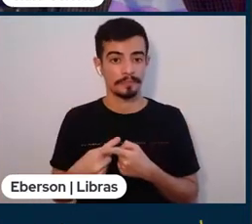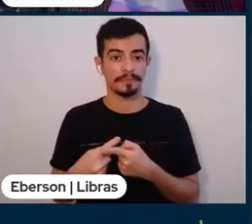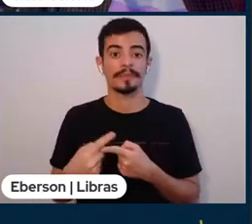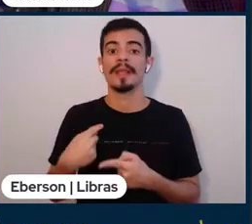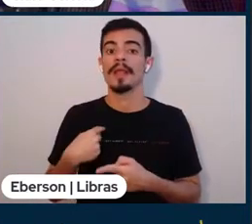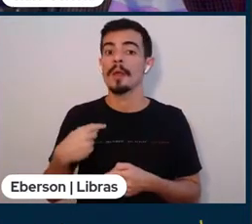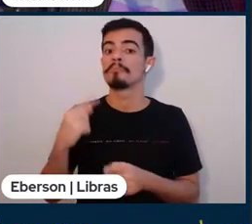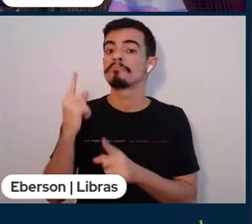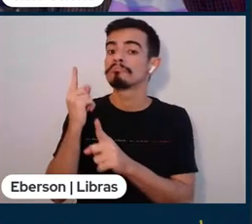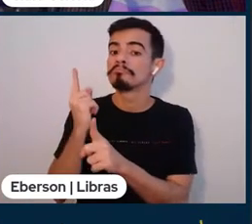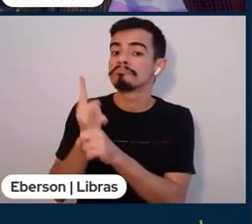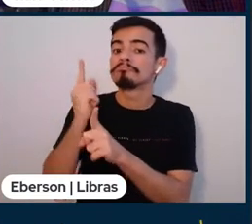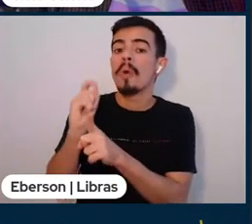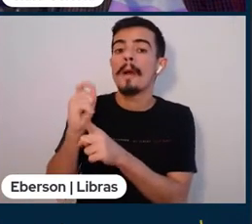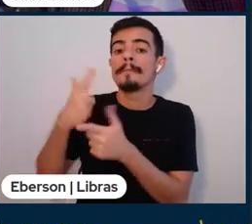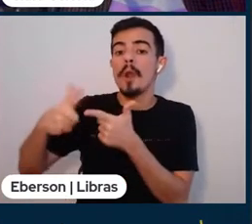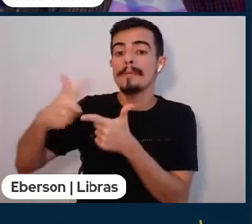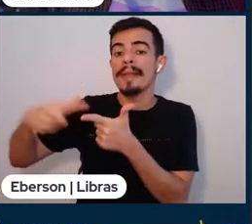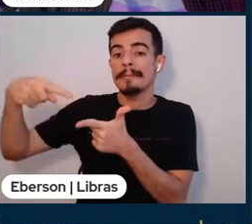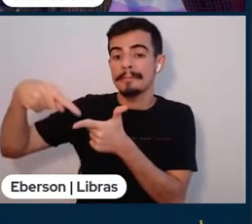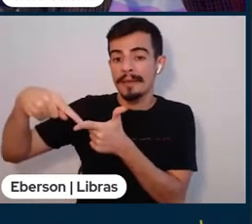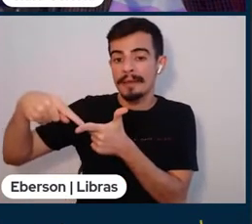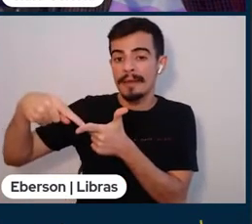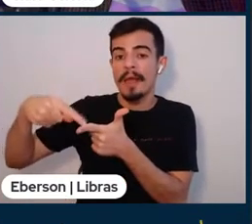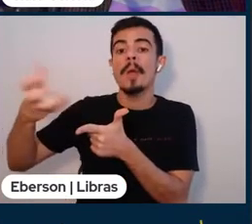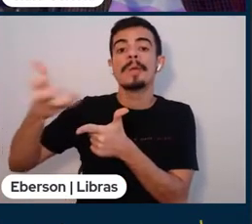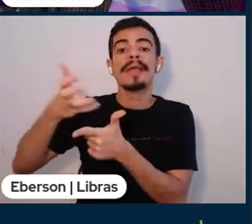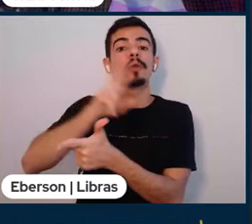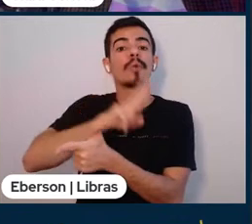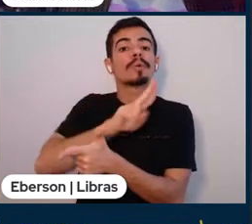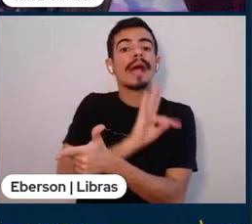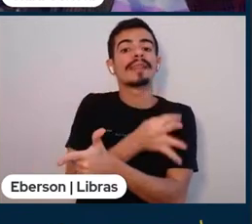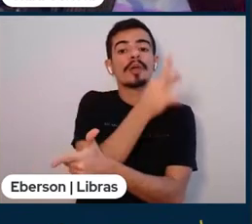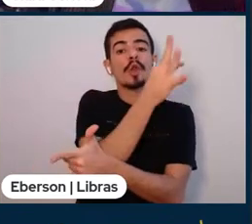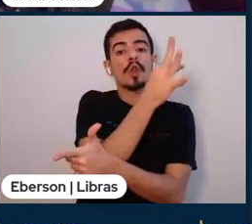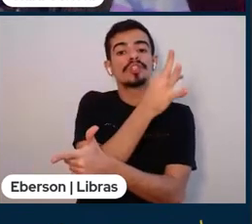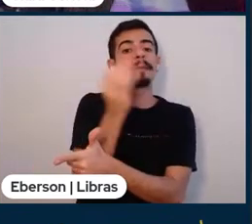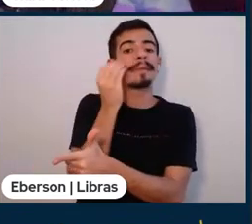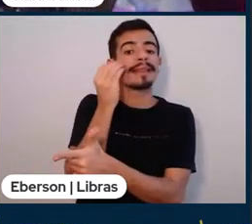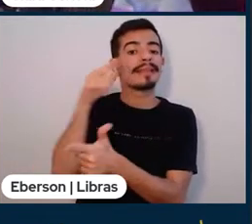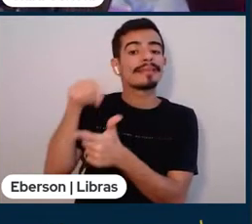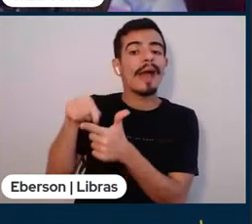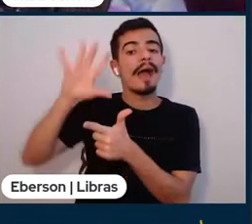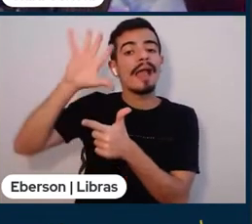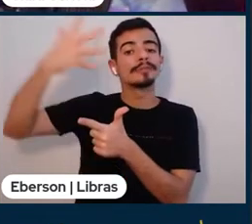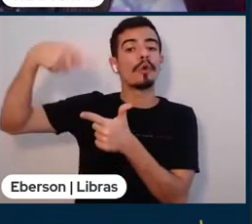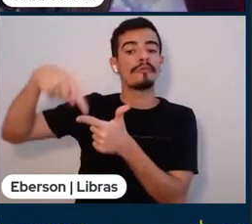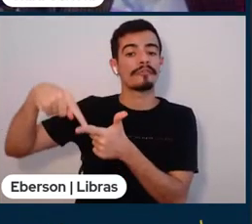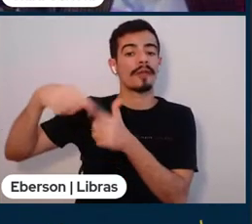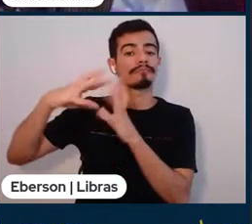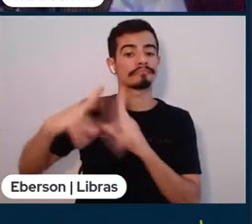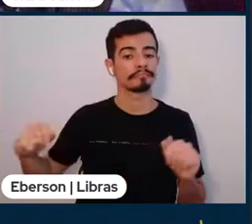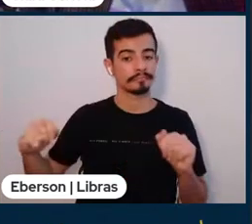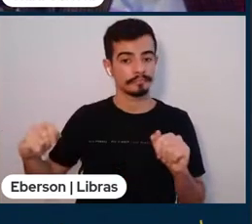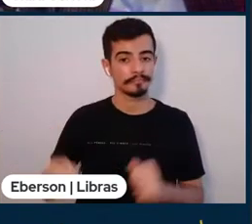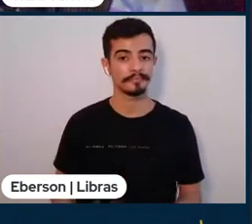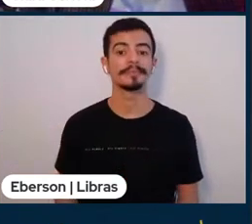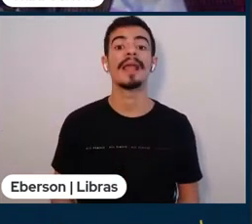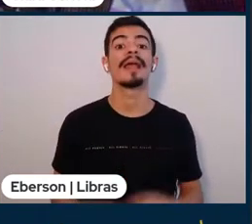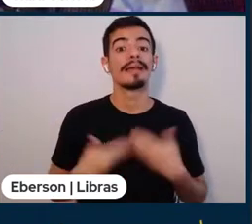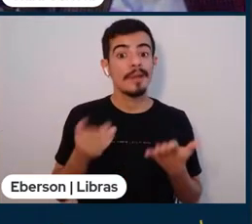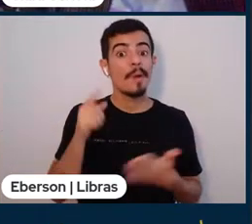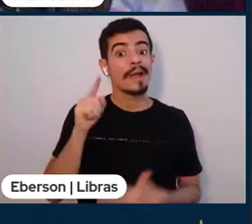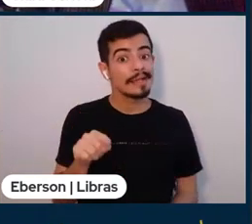problema e eu quero utilizar as tecnologias para resolver aquele problema. E isso é muito legal,